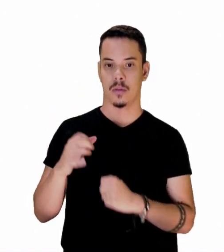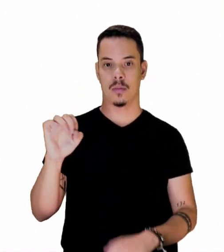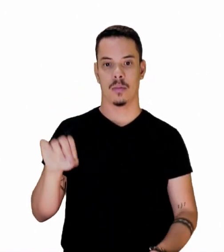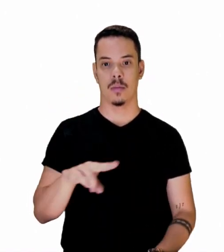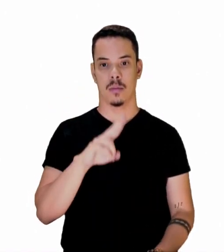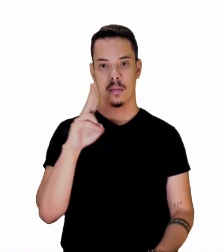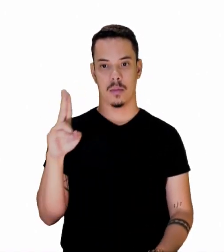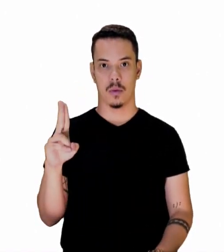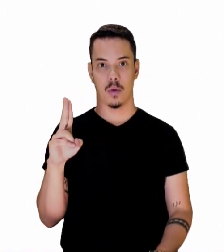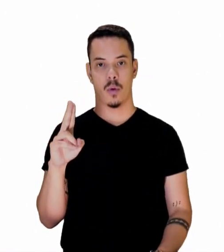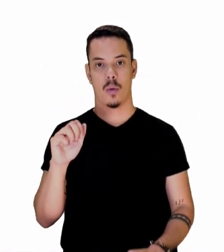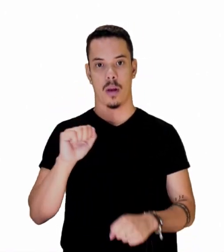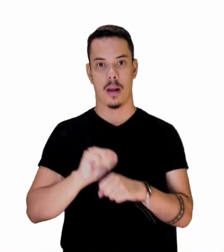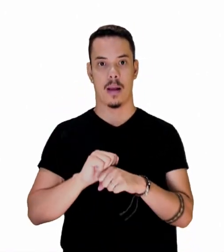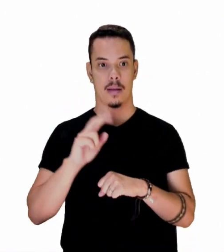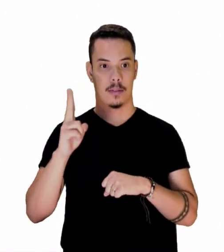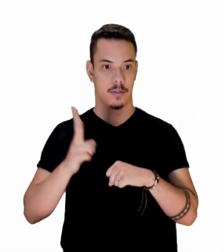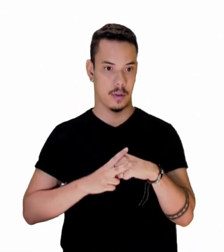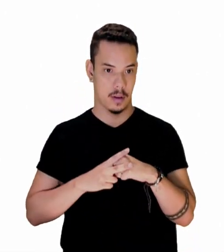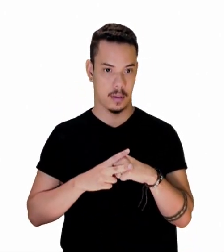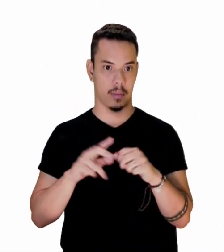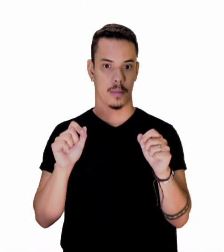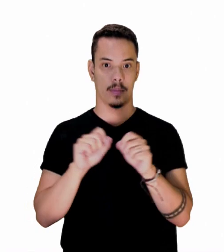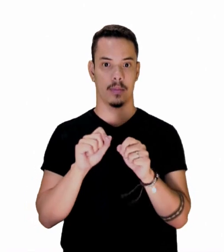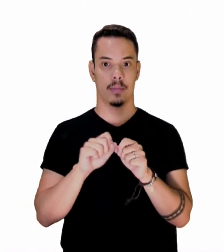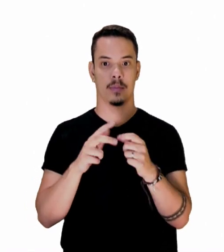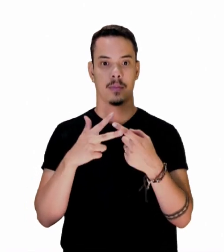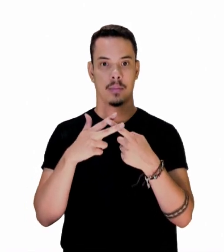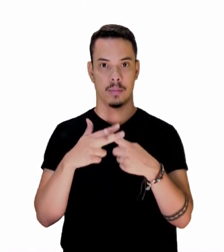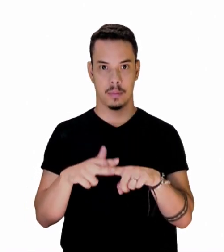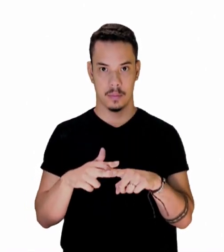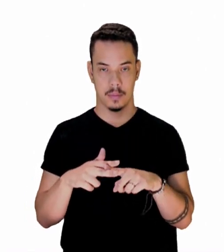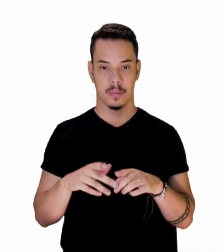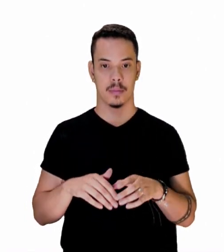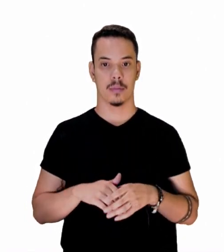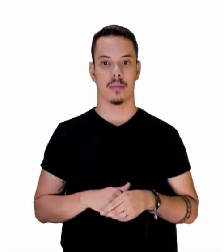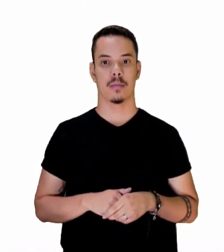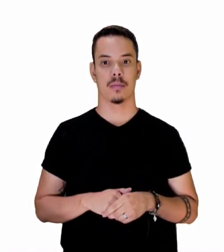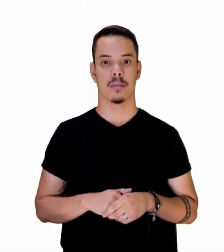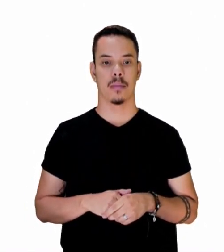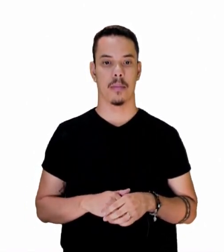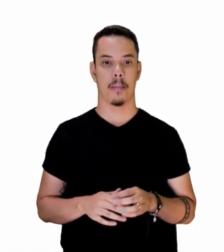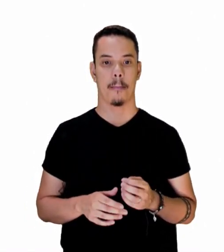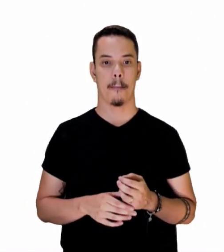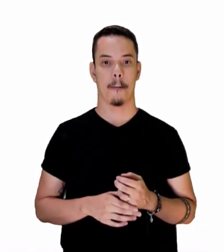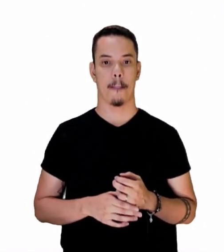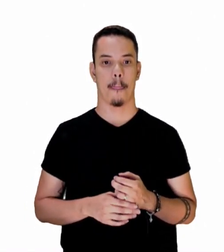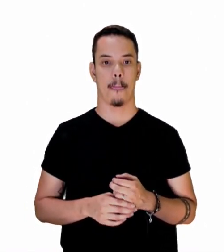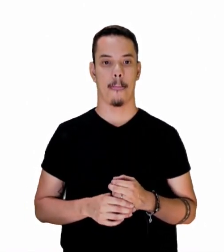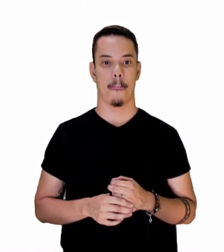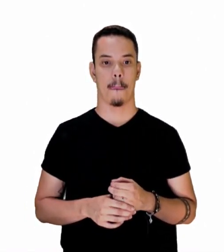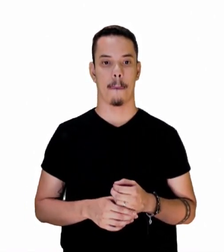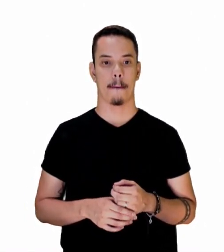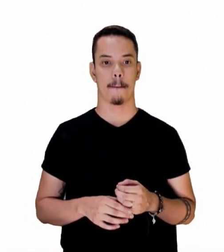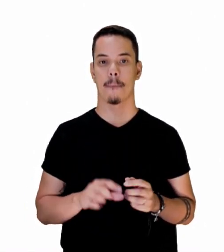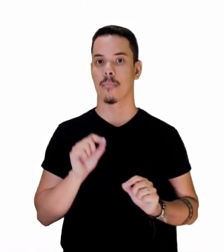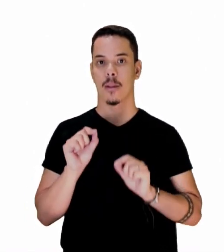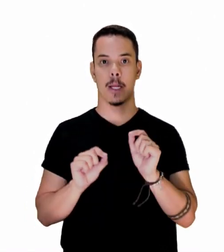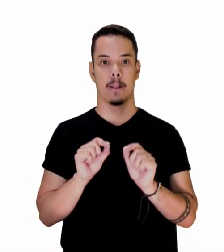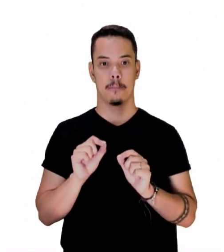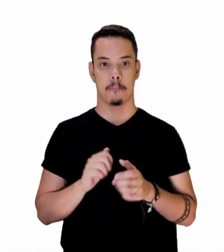um advérbio, fazendo a correção, tá bom? Preste atenção aqui, ó, com função de